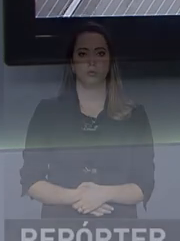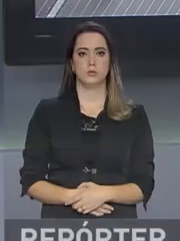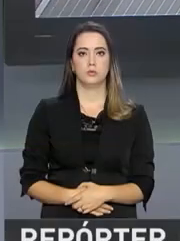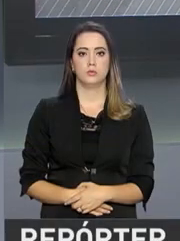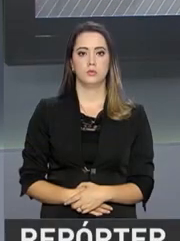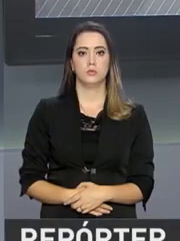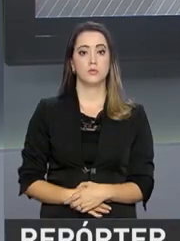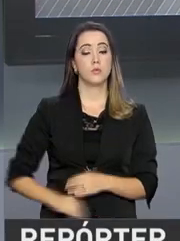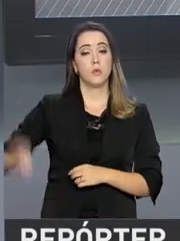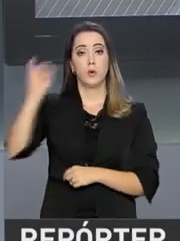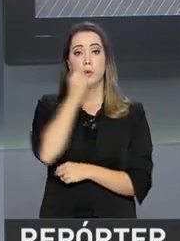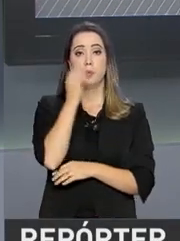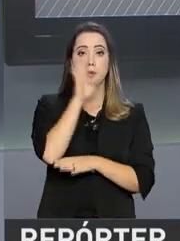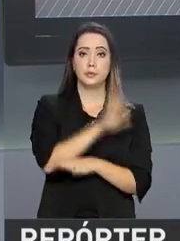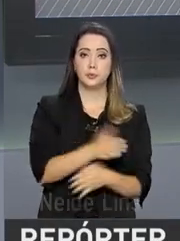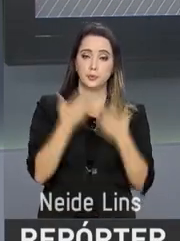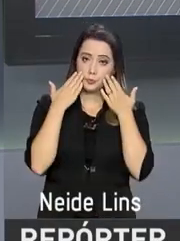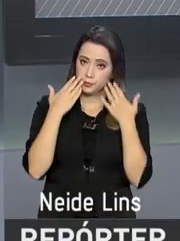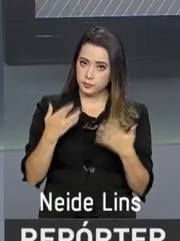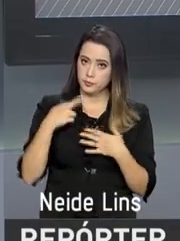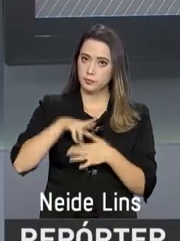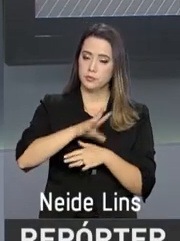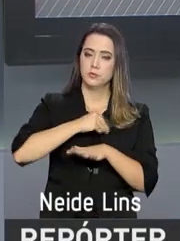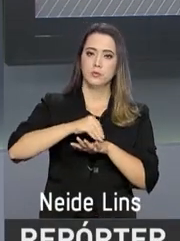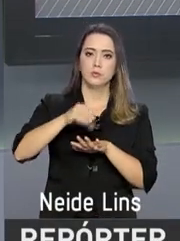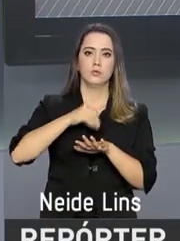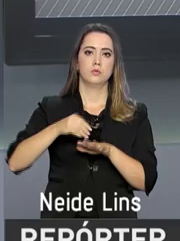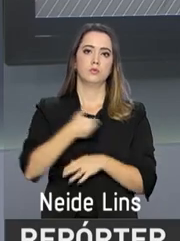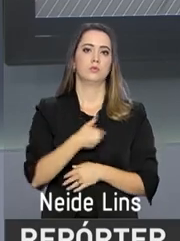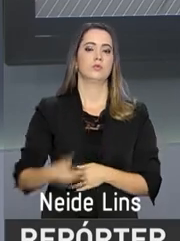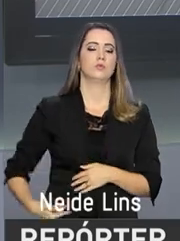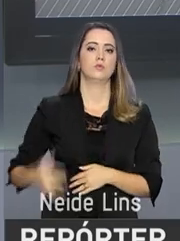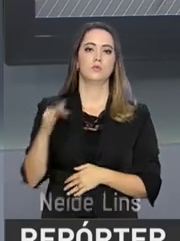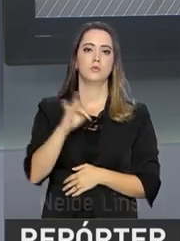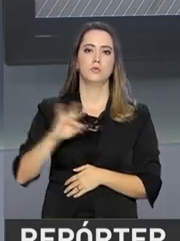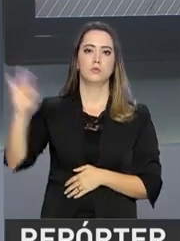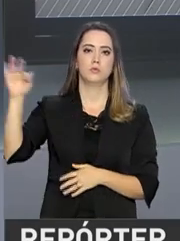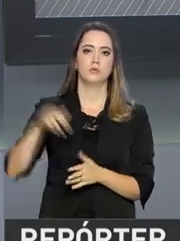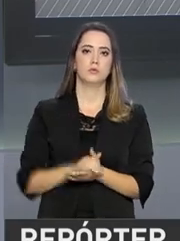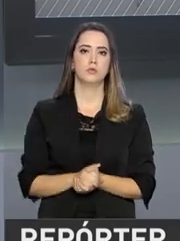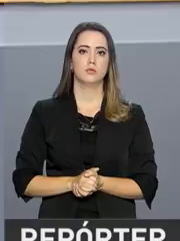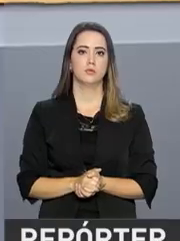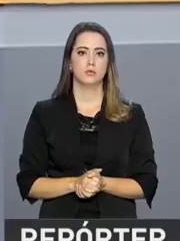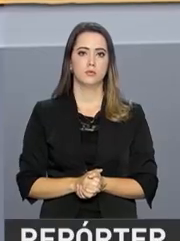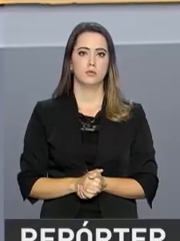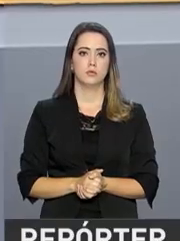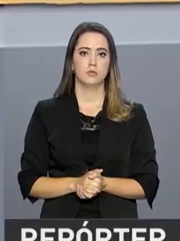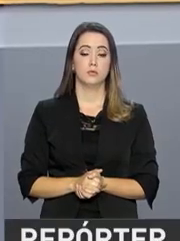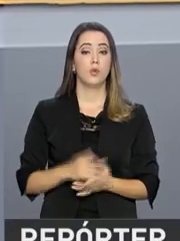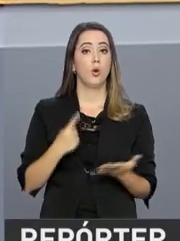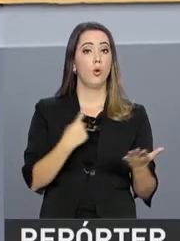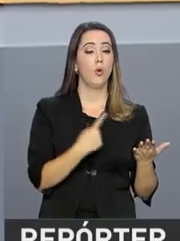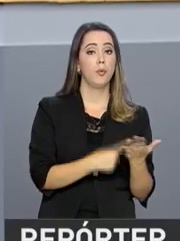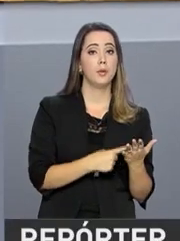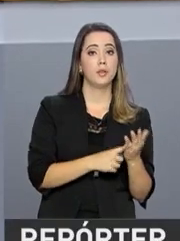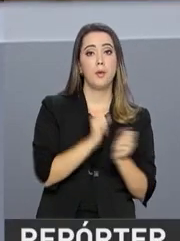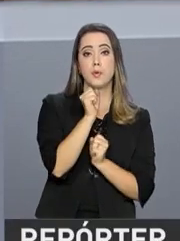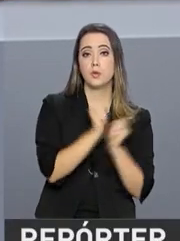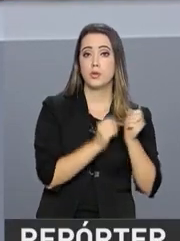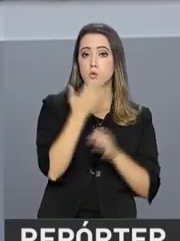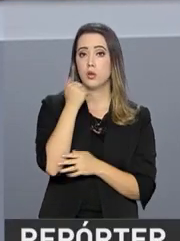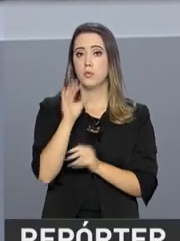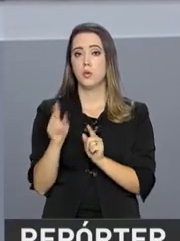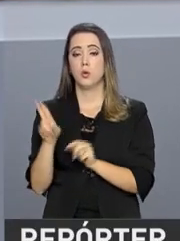olá boa tarde começa agora o repórter nbr com as notícias do governo federal combinar a produção de